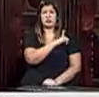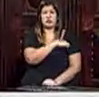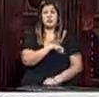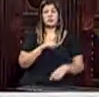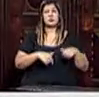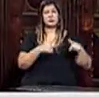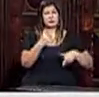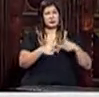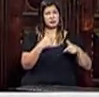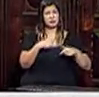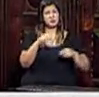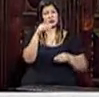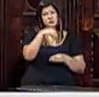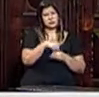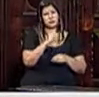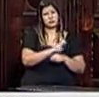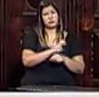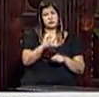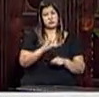servidor do Estado.